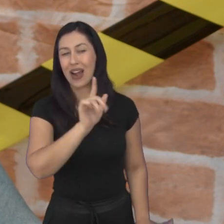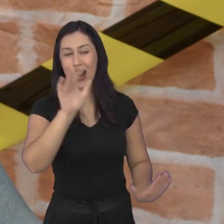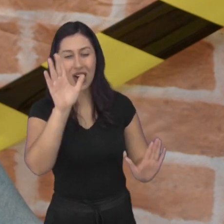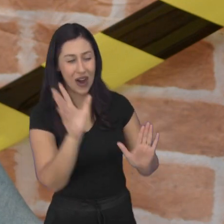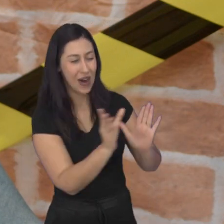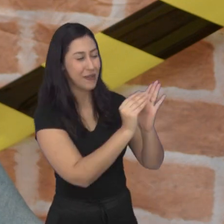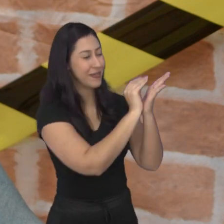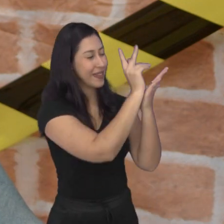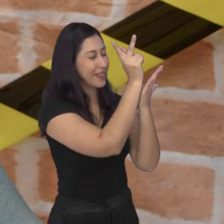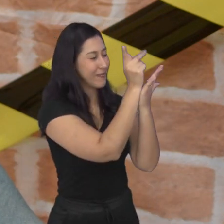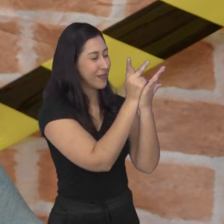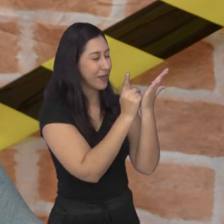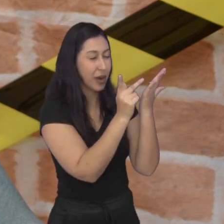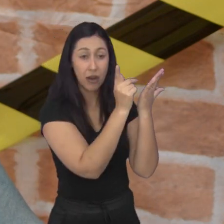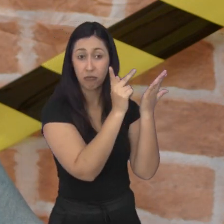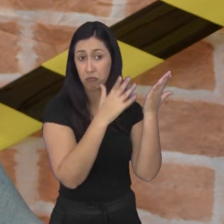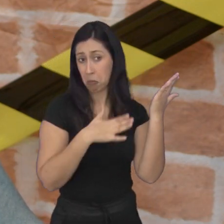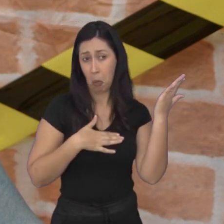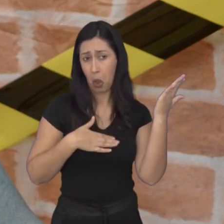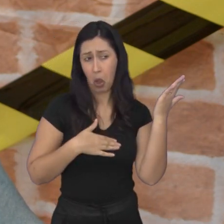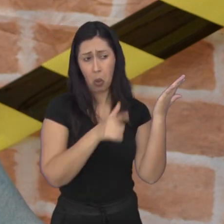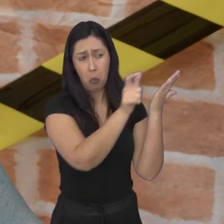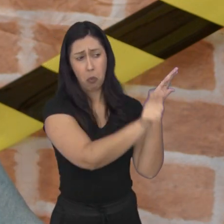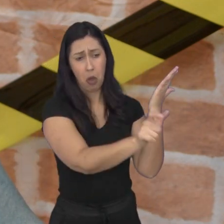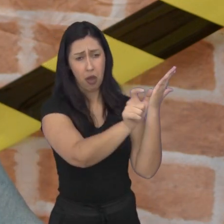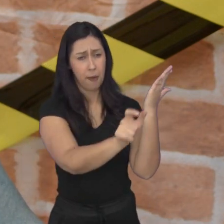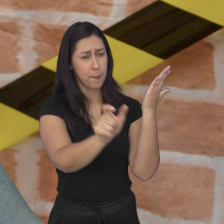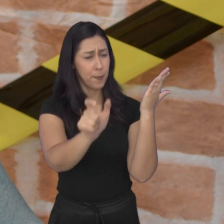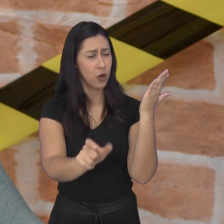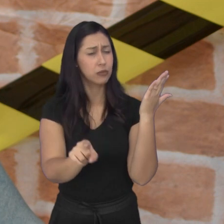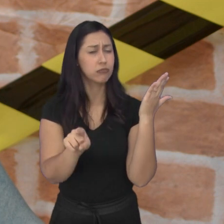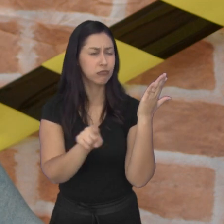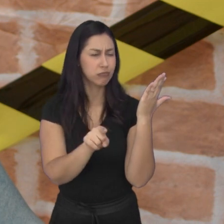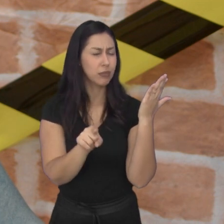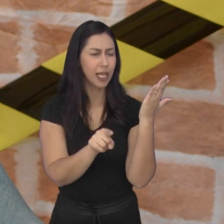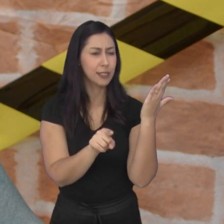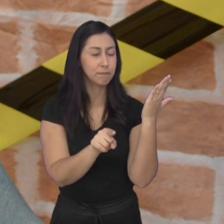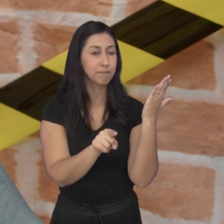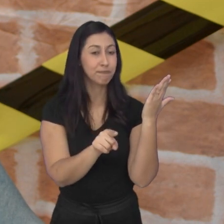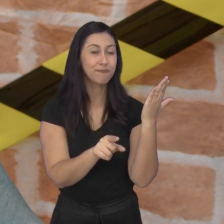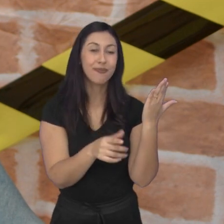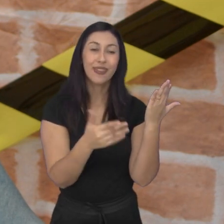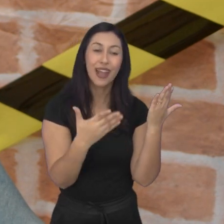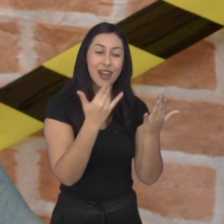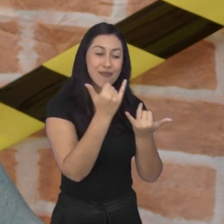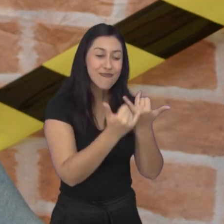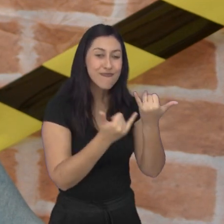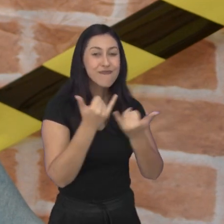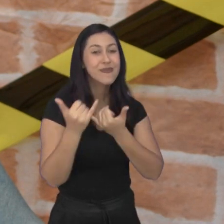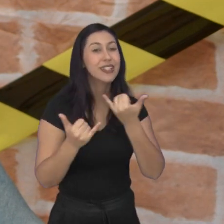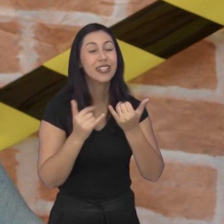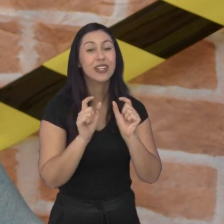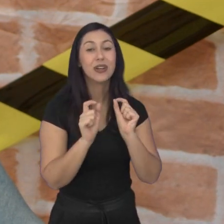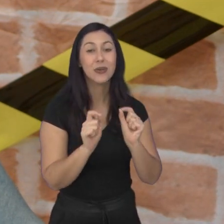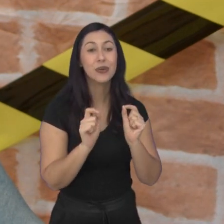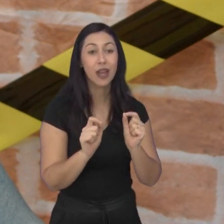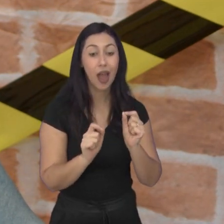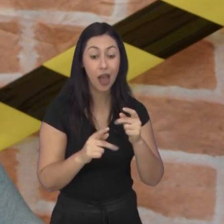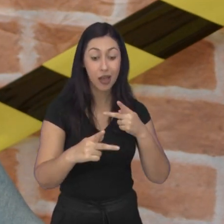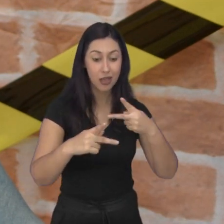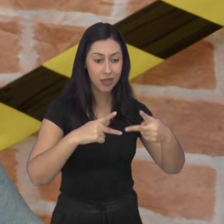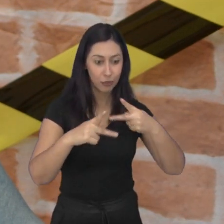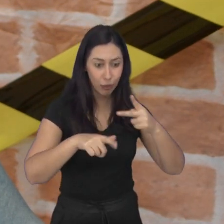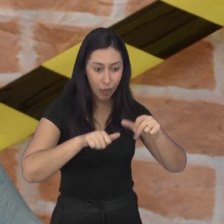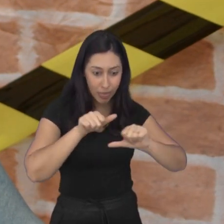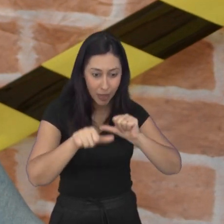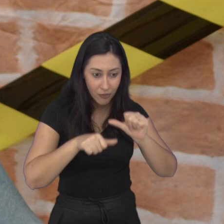trabalhar tanto textos de minha autoria quanto de autorias de outrem dentro das minhas artes. E essa brincadeira foi transformar São José dos Campos